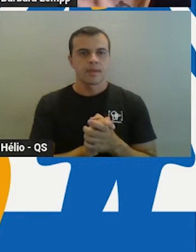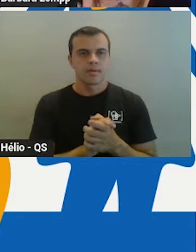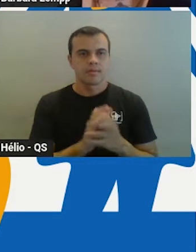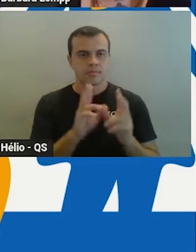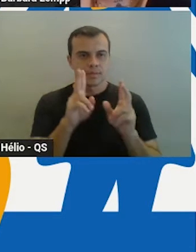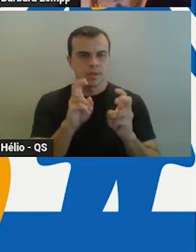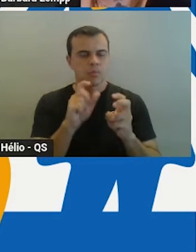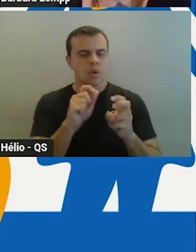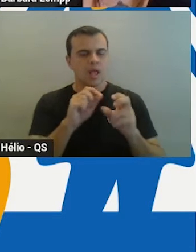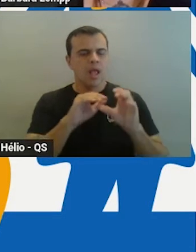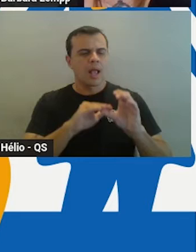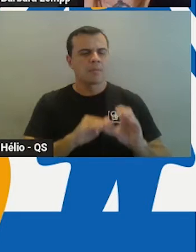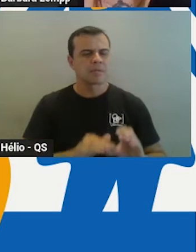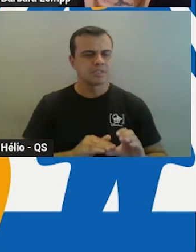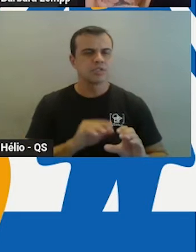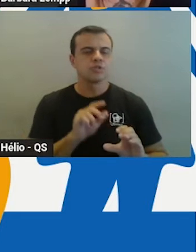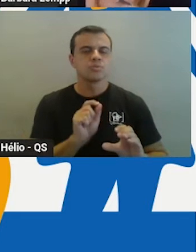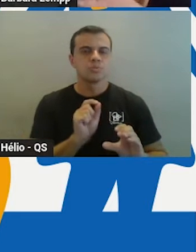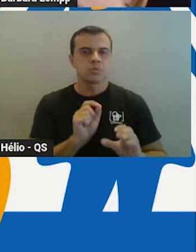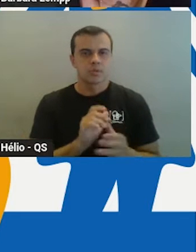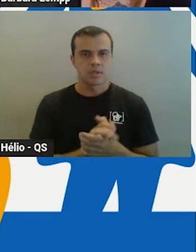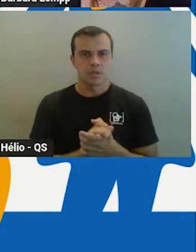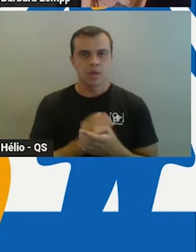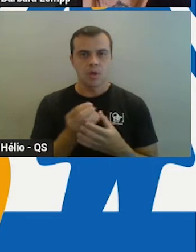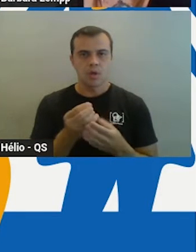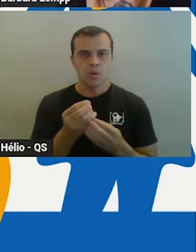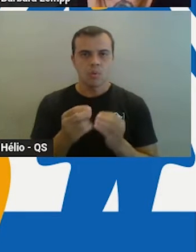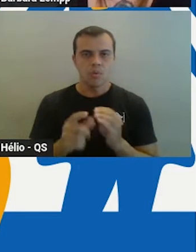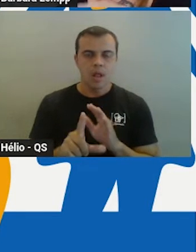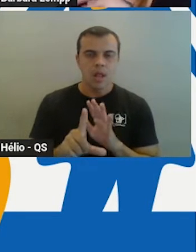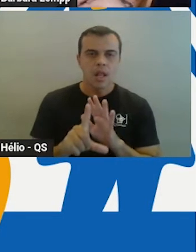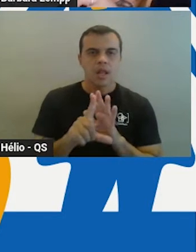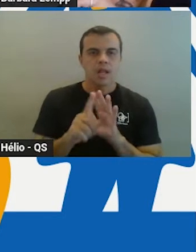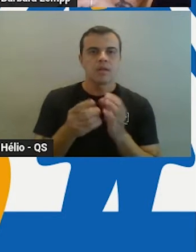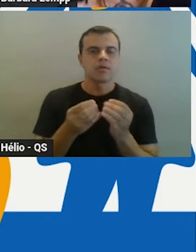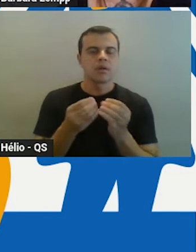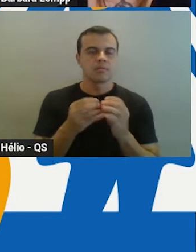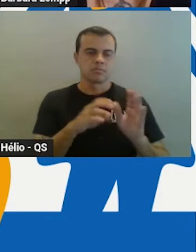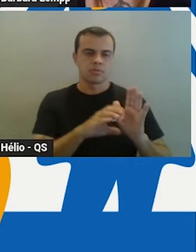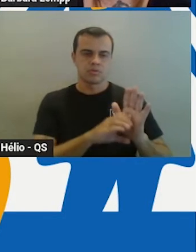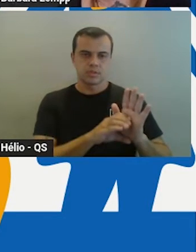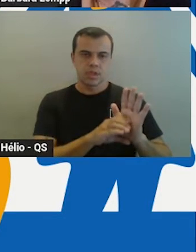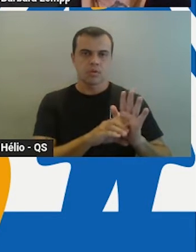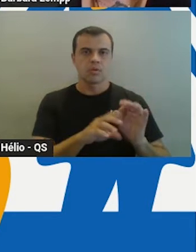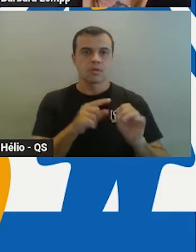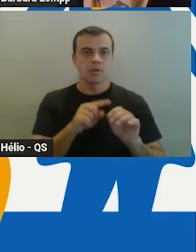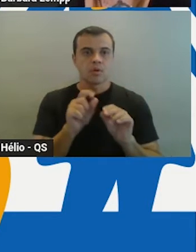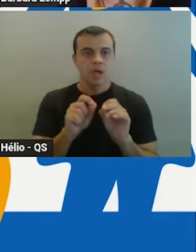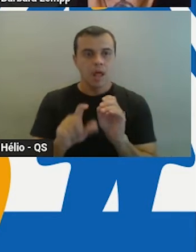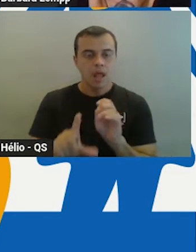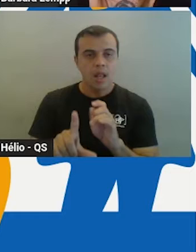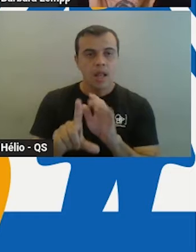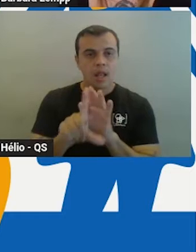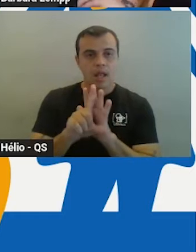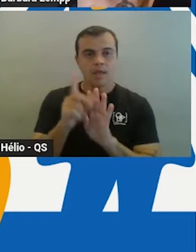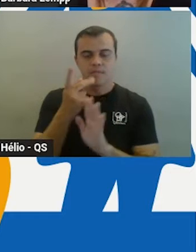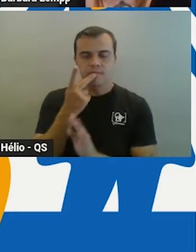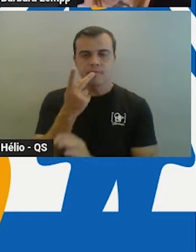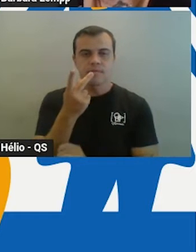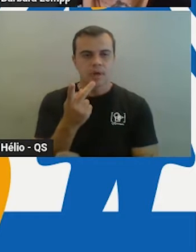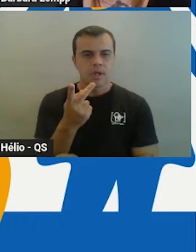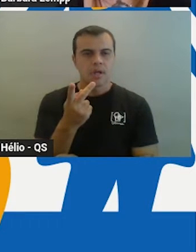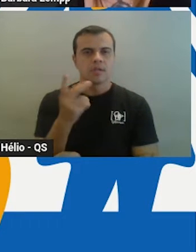o que é capacitismo, como ele se define. Vamos passar um pouquinho sobre o que a lei diz